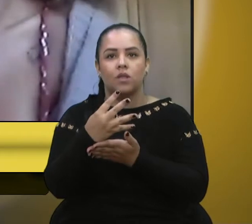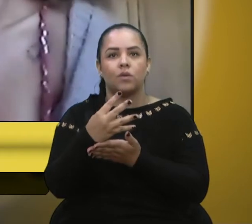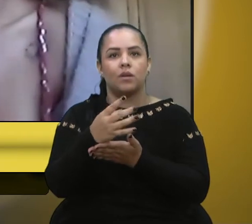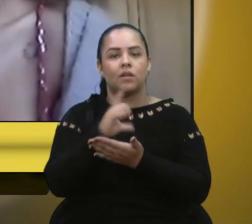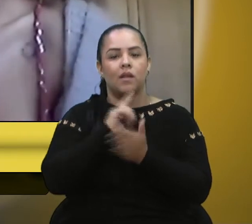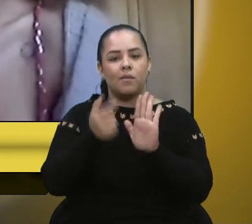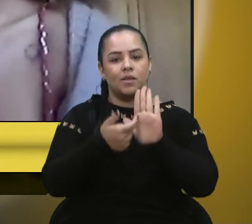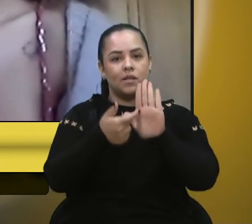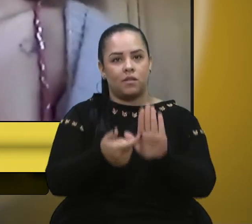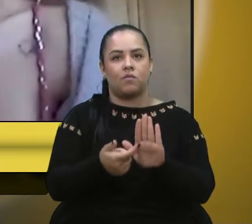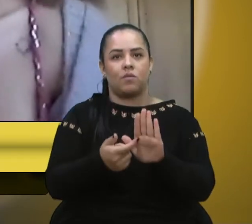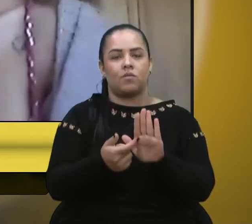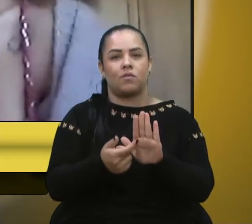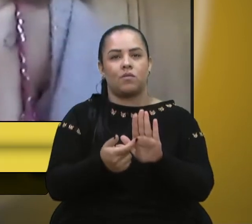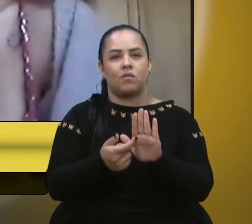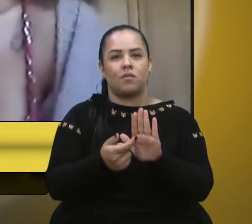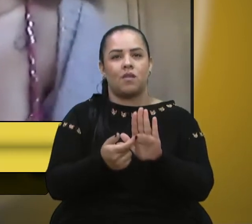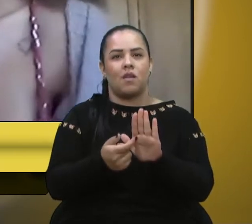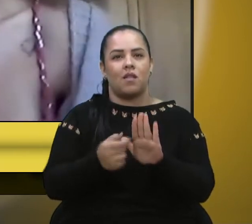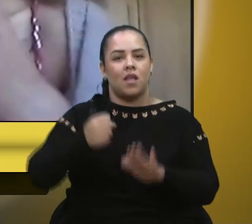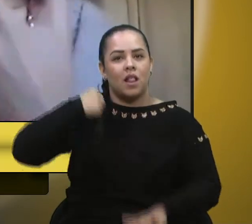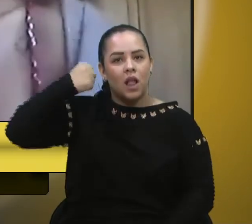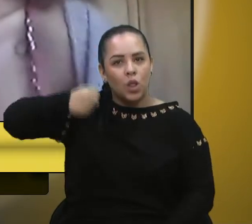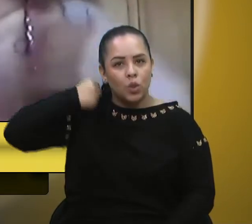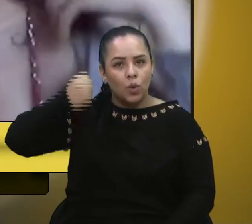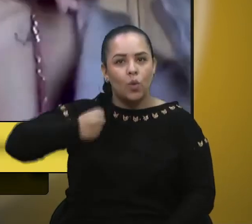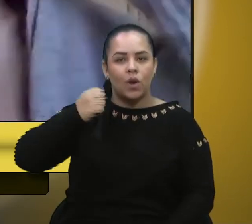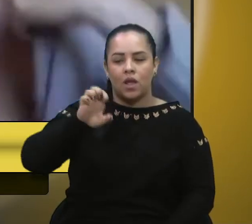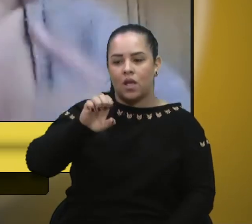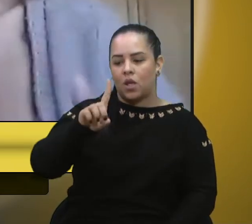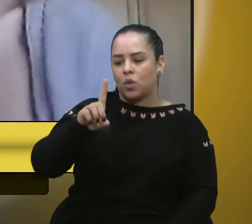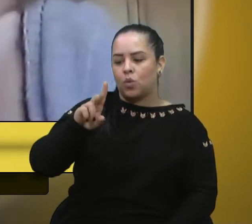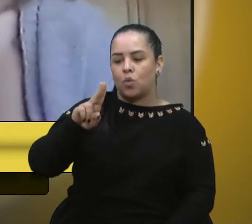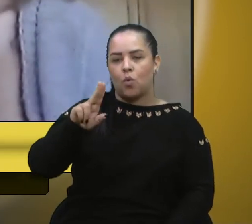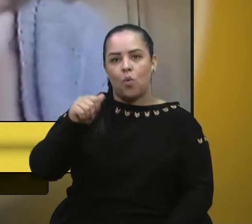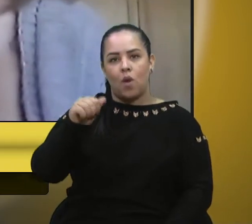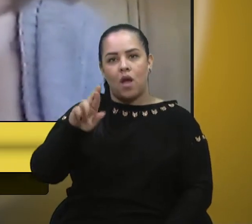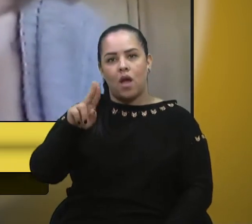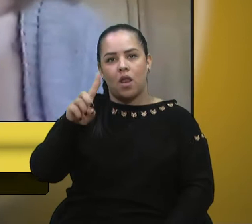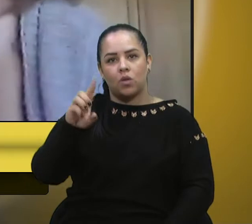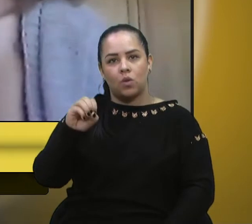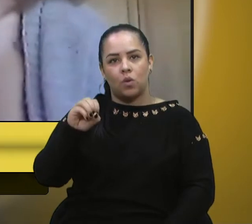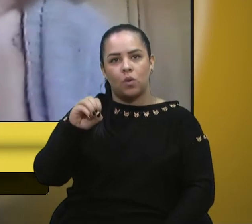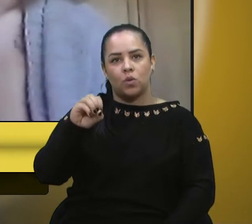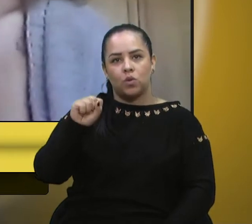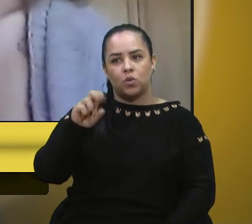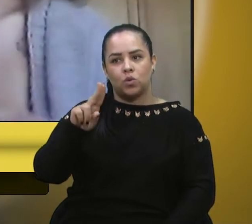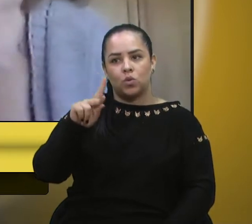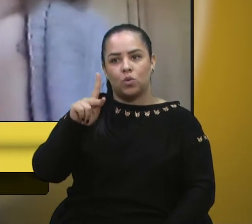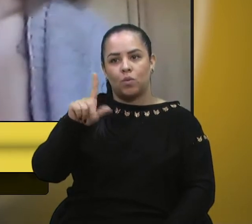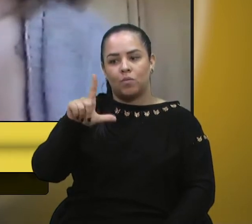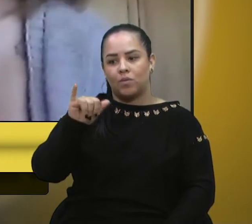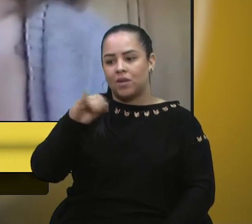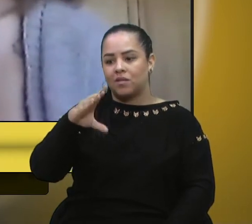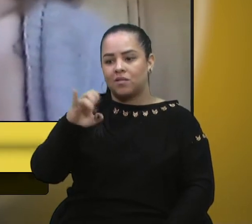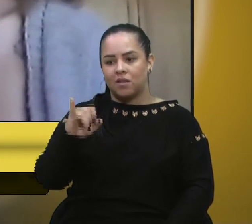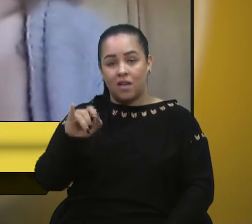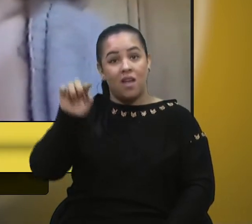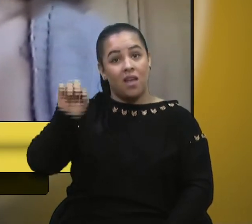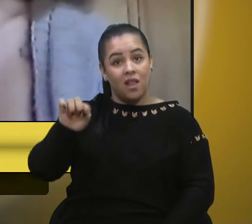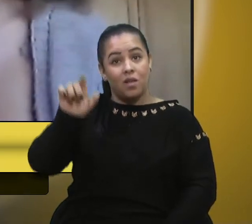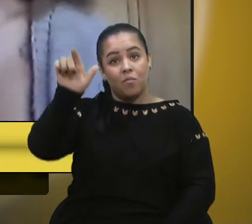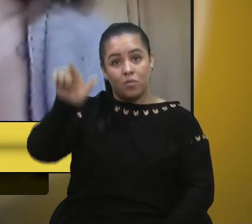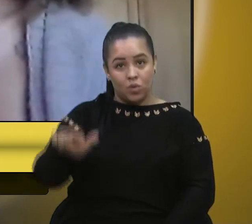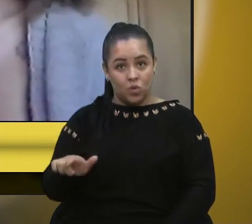Eduardo Suplicy, e a gente tem uma figura importante para a nossa sociedade, que influencia diversas pessoas,